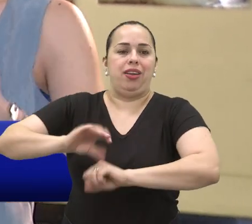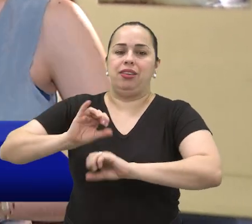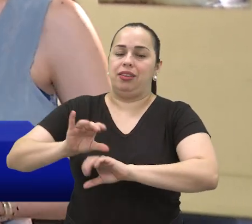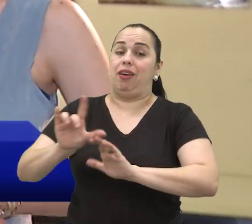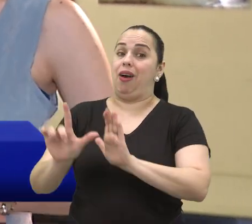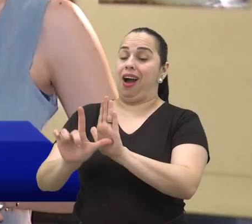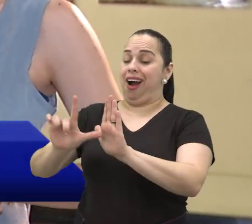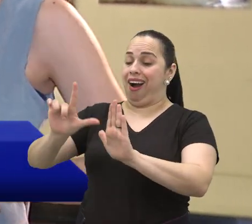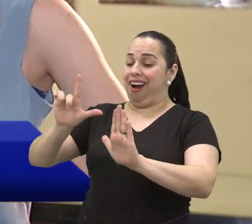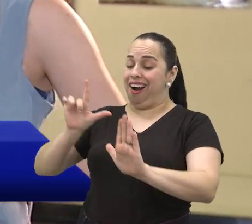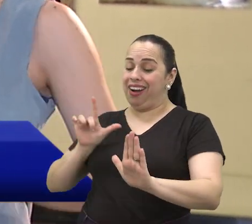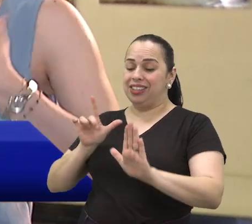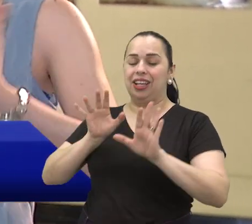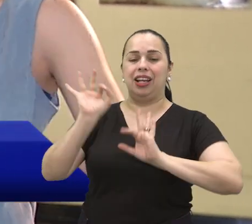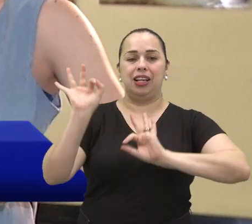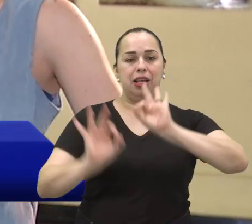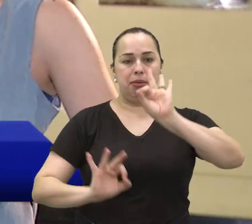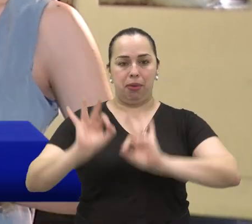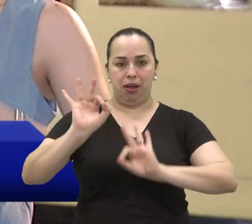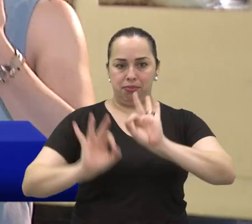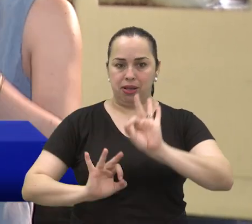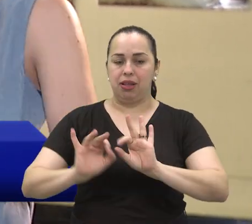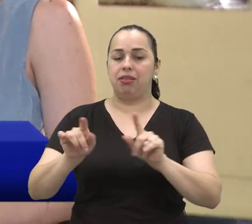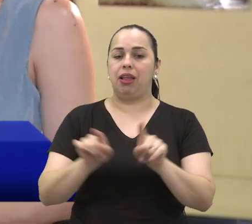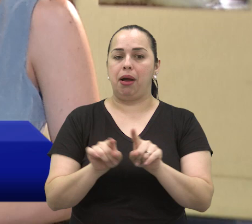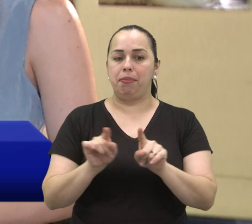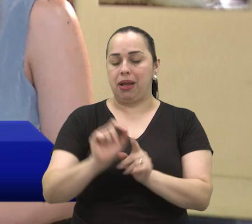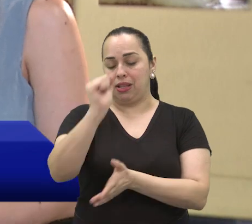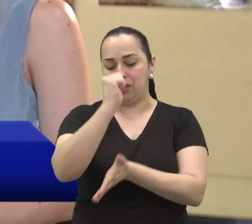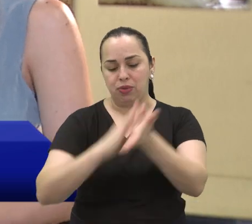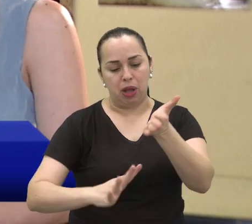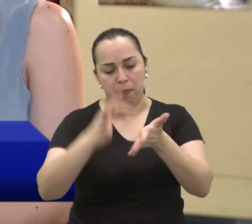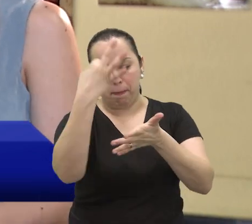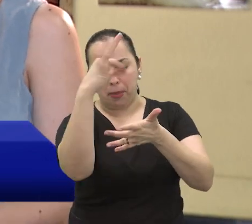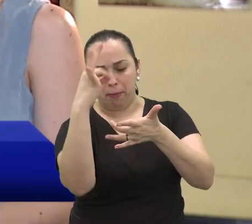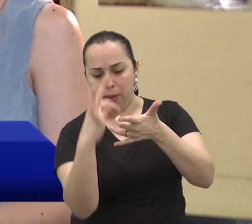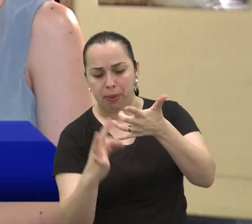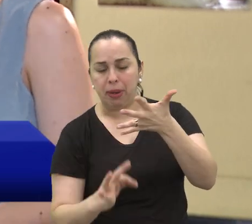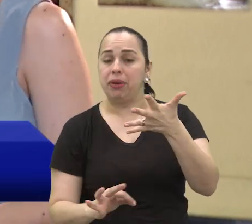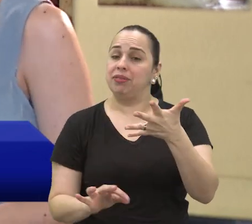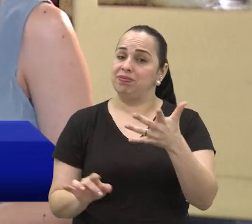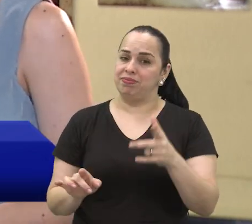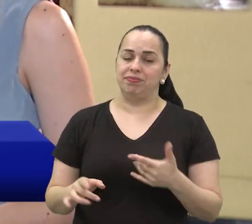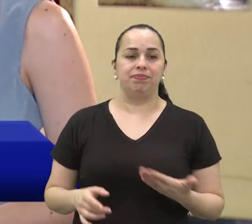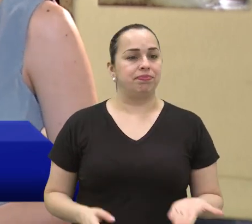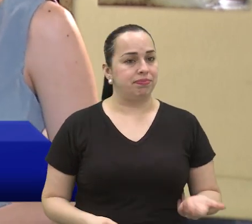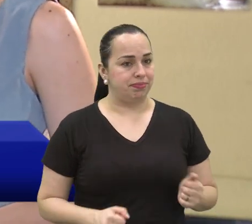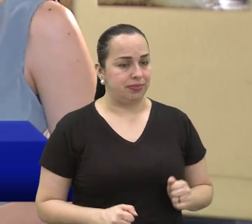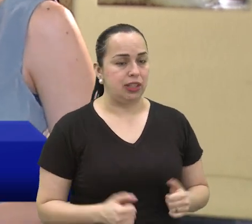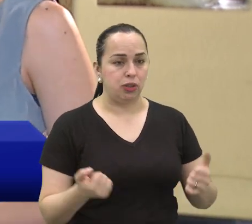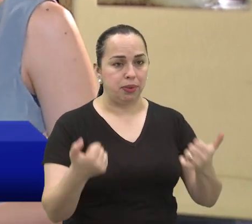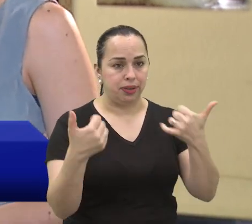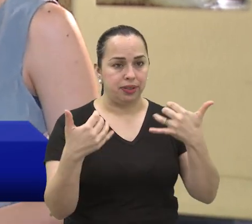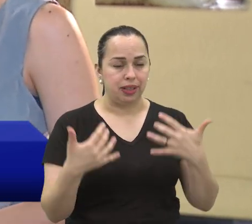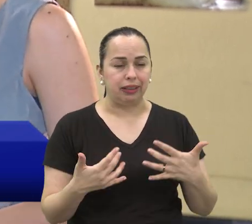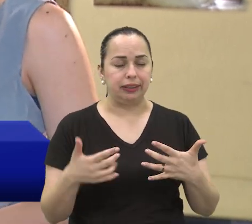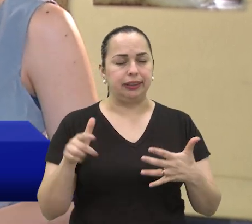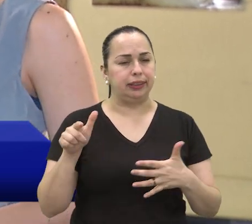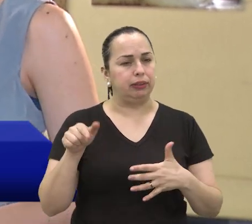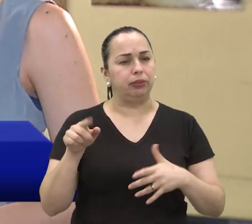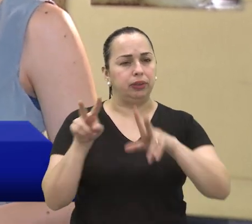tem a preparação antes da aula, ele dá a aula e ele corrige o que vem da aula dos alunos ali também. E Letícia, né, falando